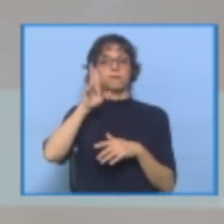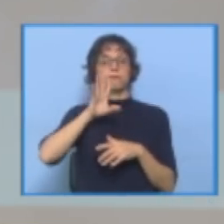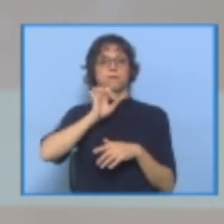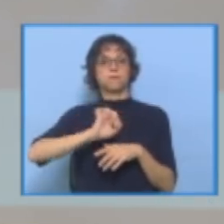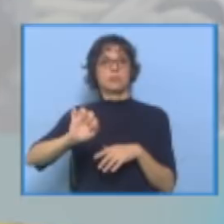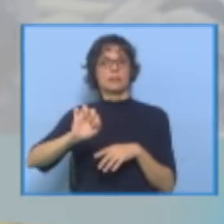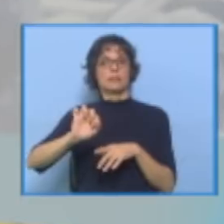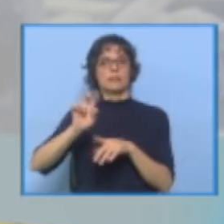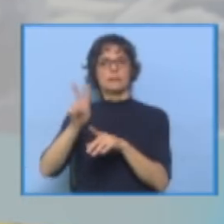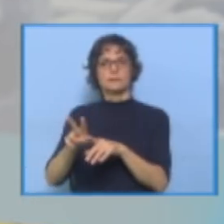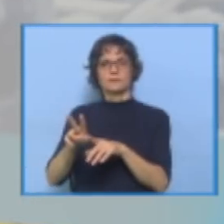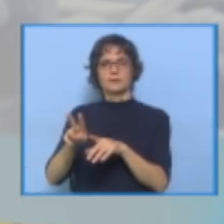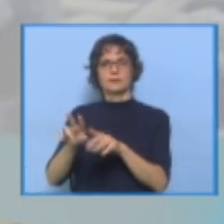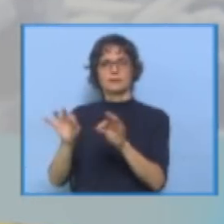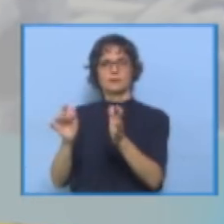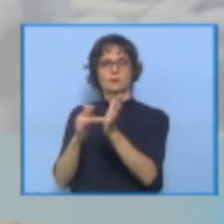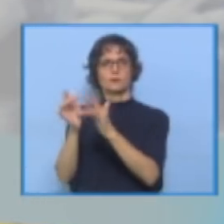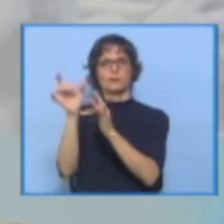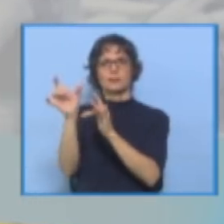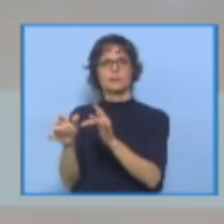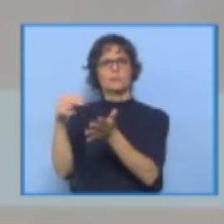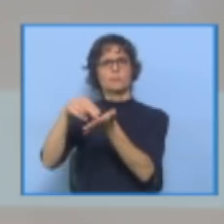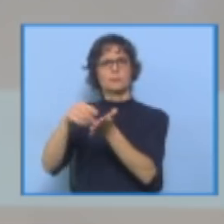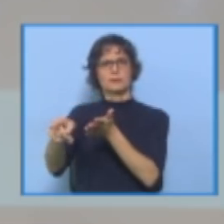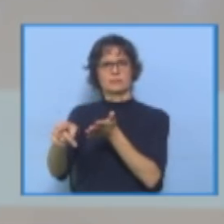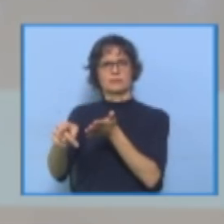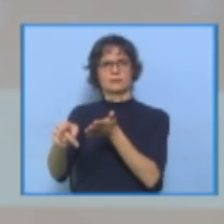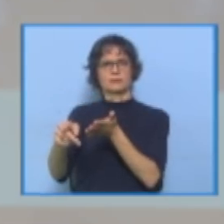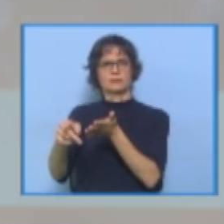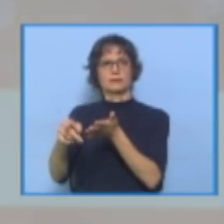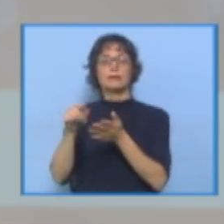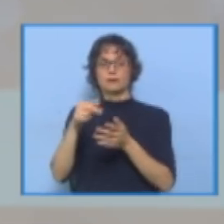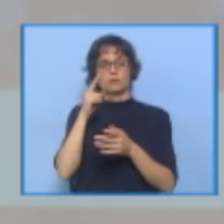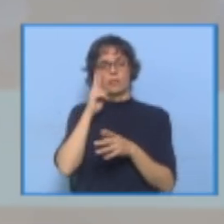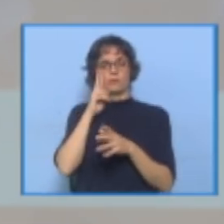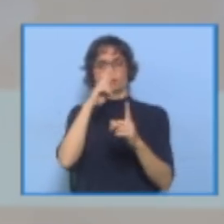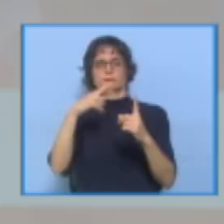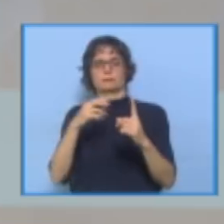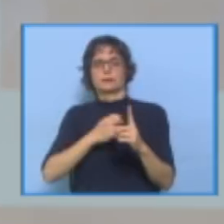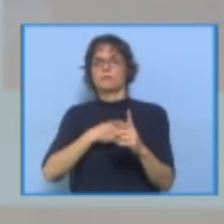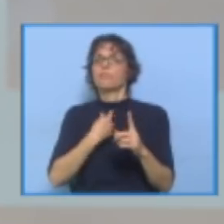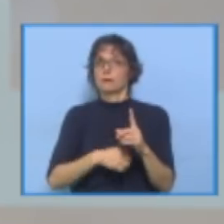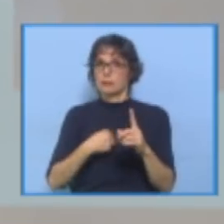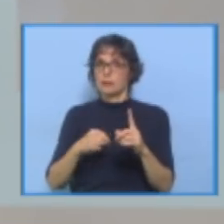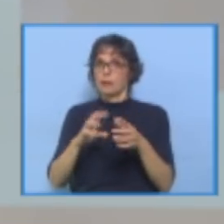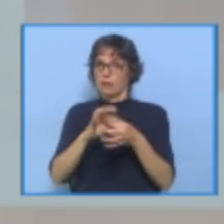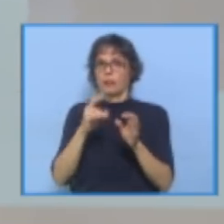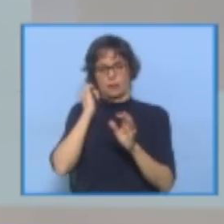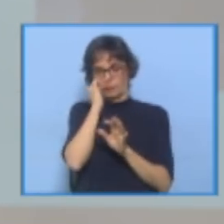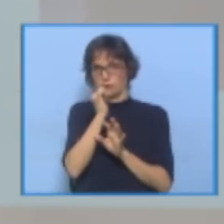filha e é a partir dessa certeza, portanto, desse olhar profundamente cristão sobre a dor, que ele